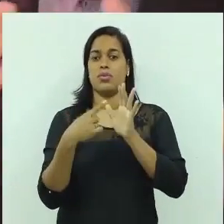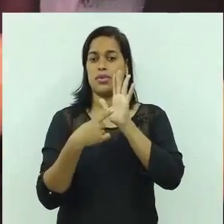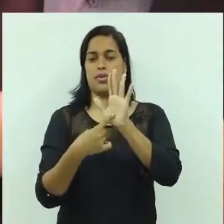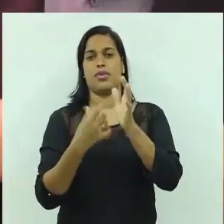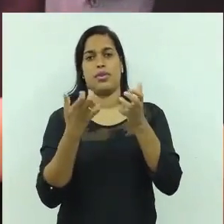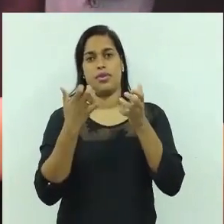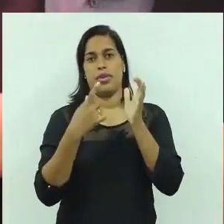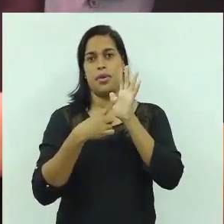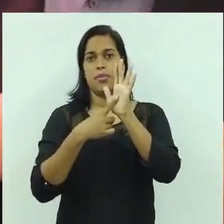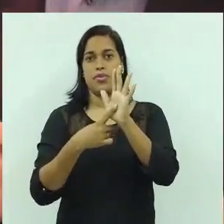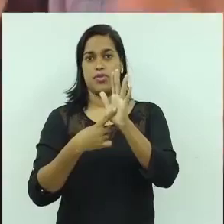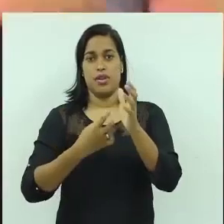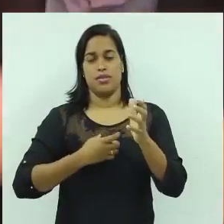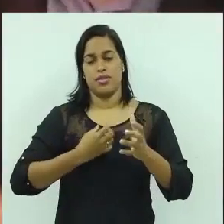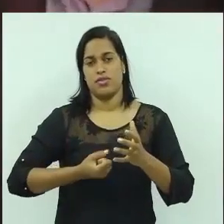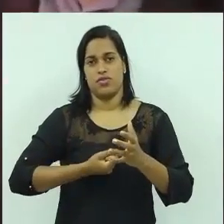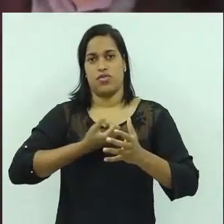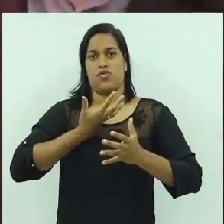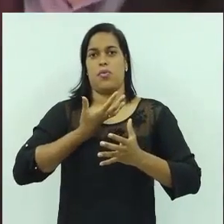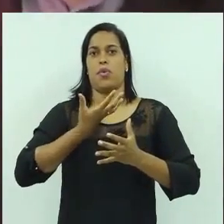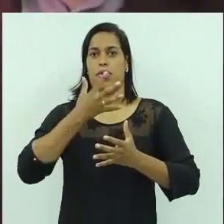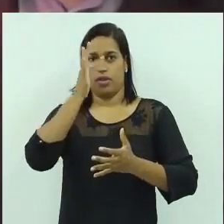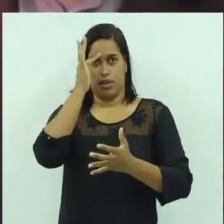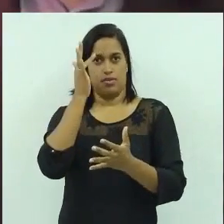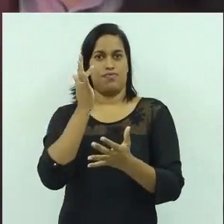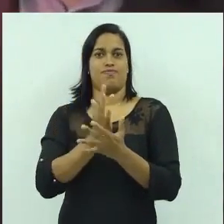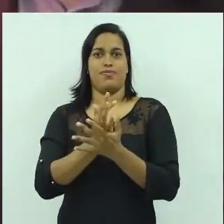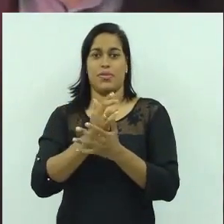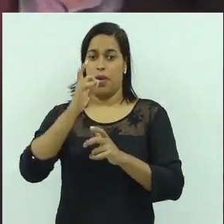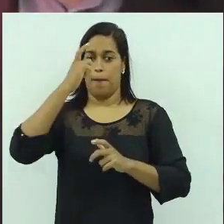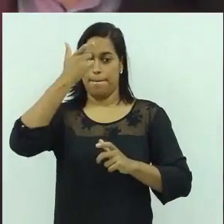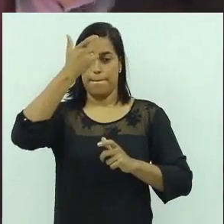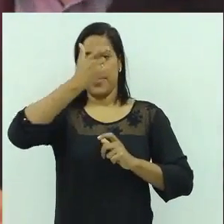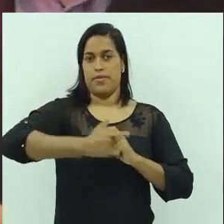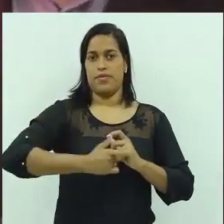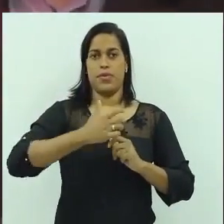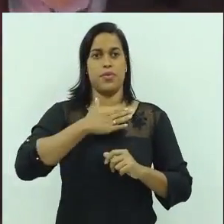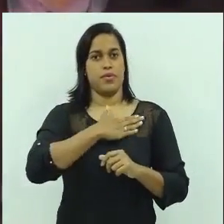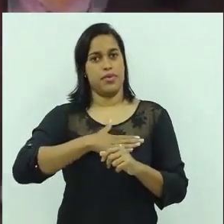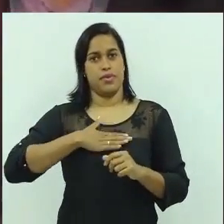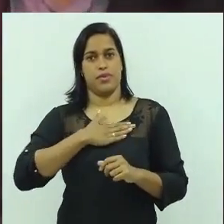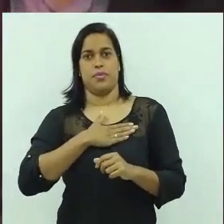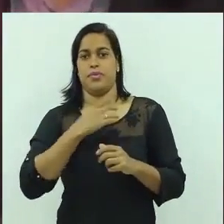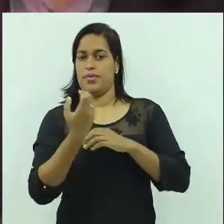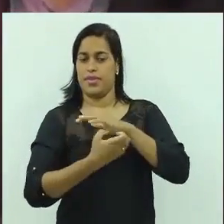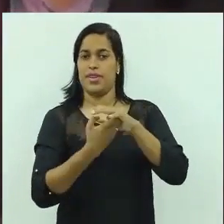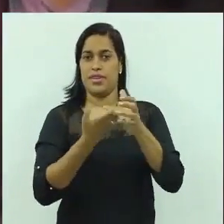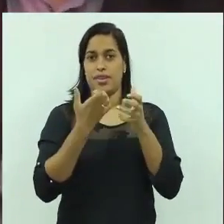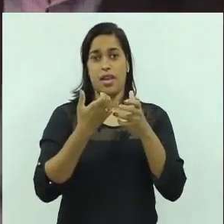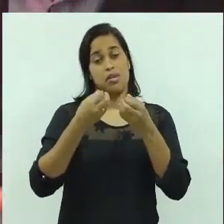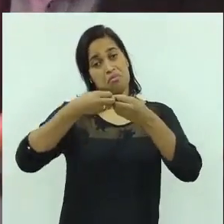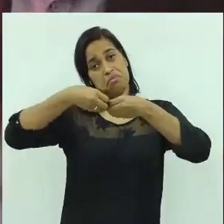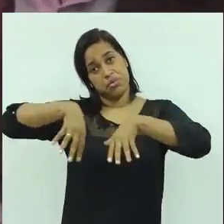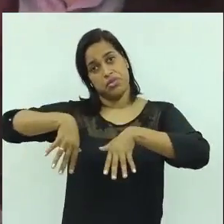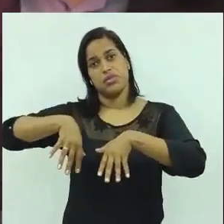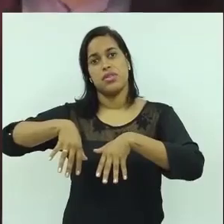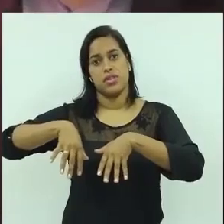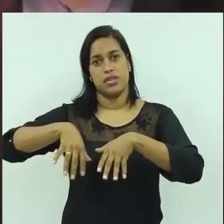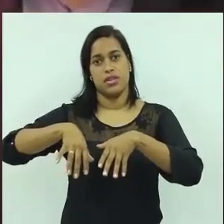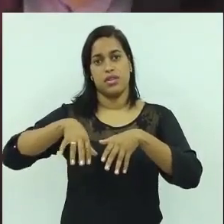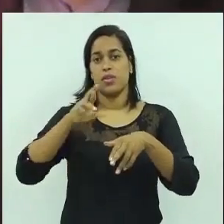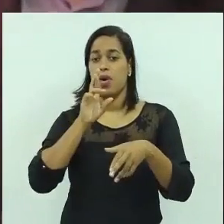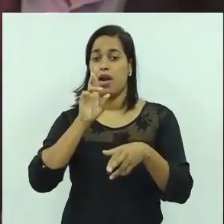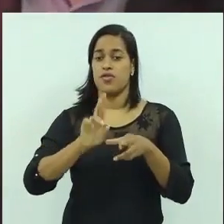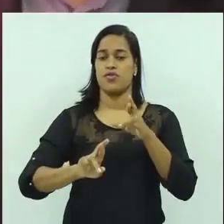Você deixando de ser espontâneo, que era justamente o perfil que a empresa gostaria, e você termina sendo prejudicado. Então,